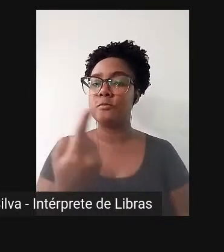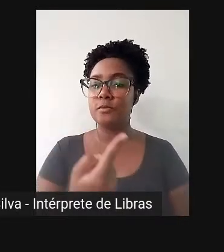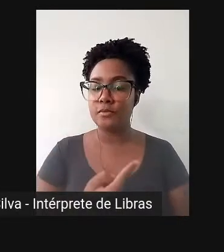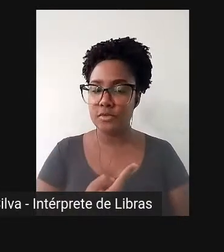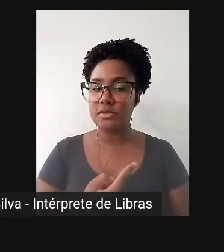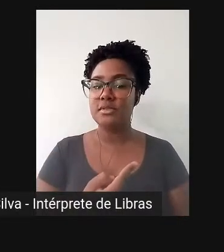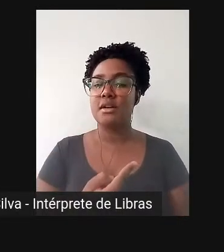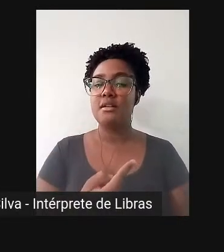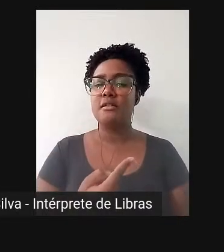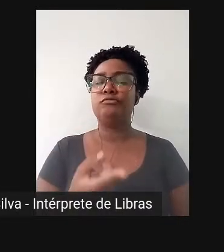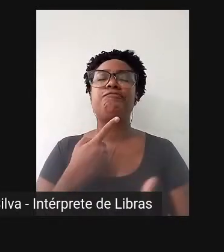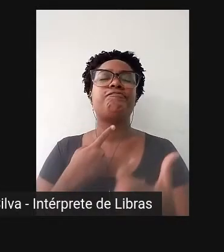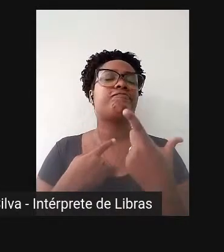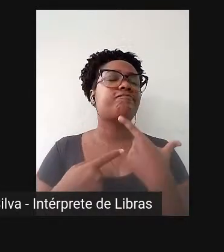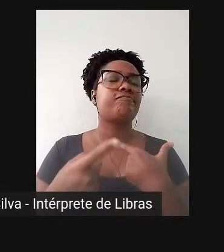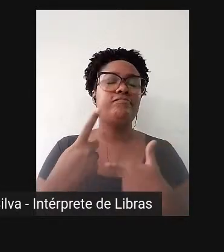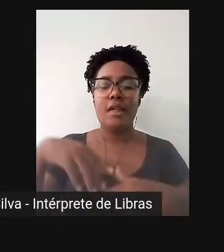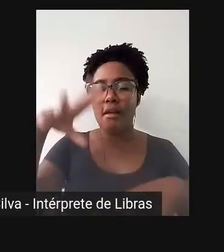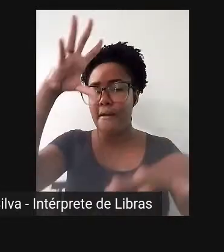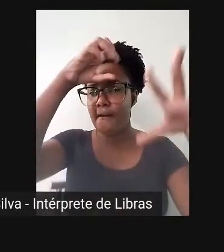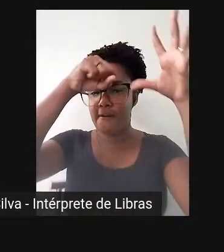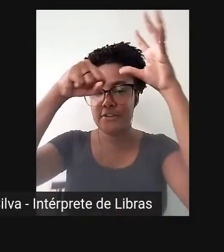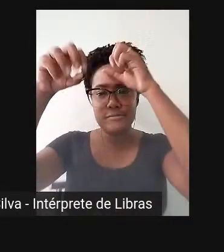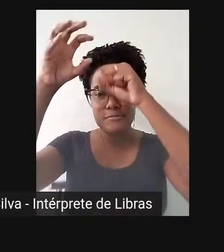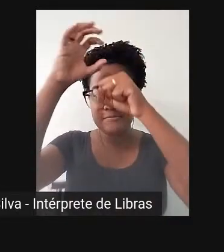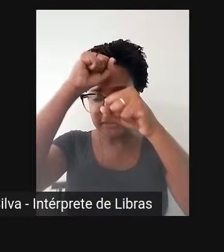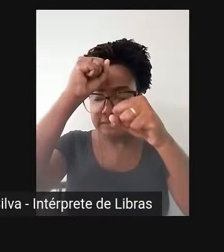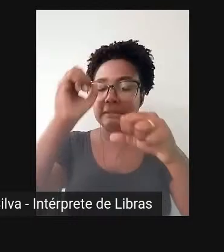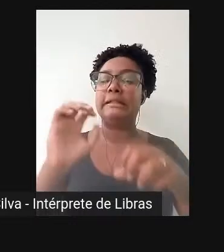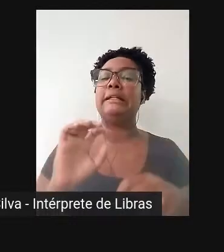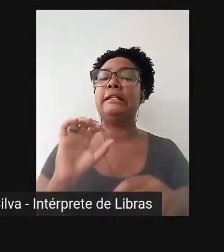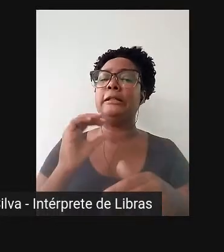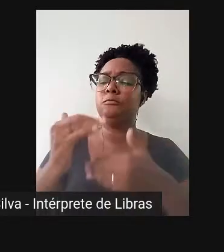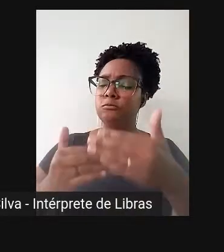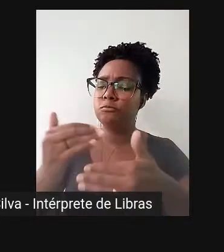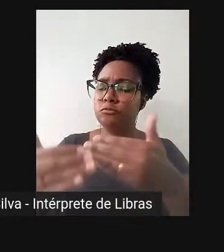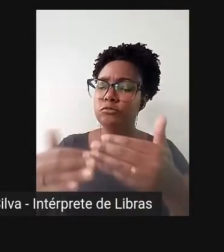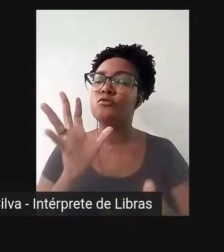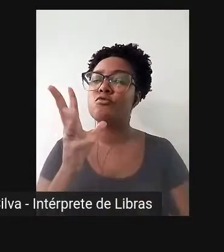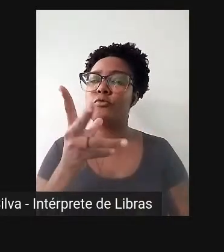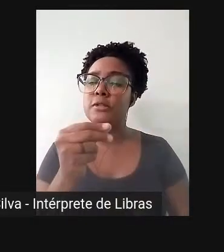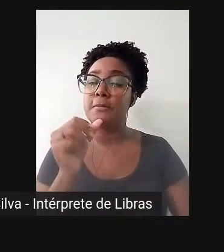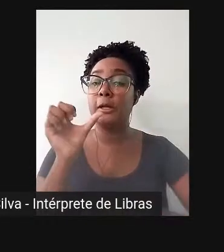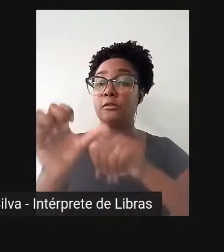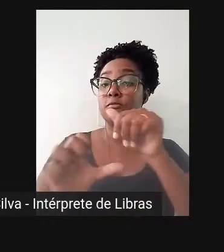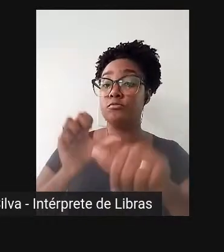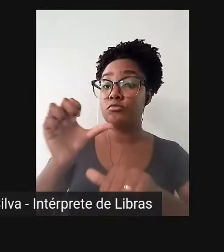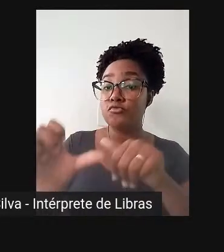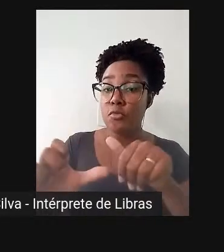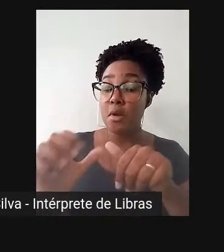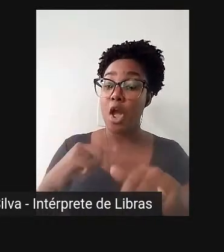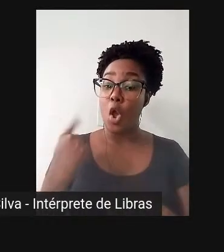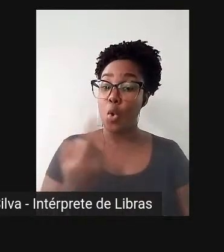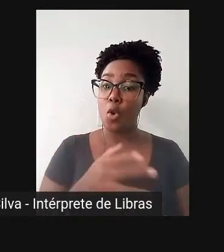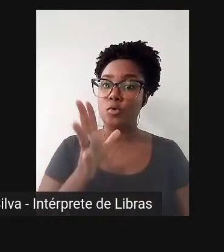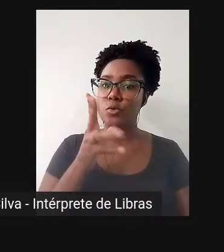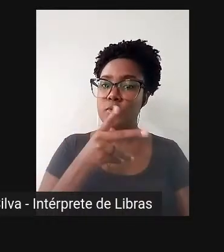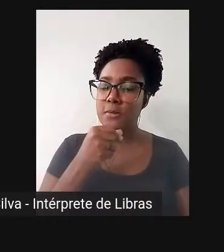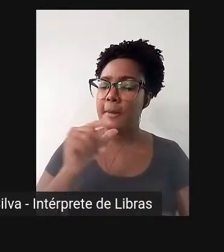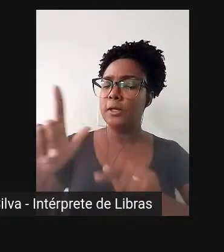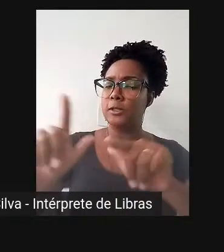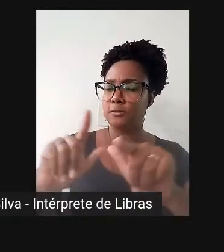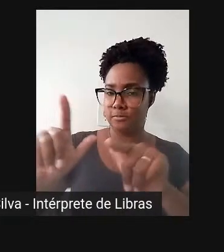sede por aprender e por saber cada vez mais e transformar todo esse aprendizado em ação, né, na construção